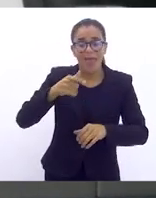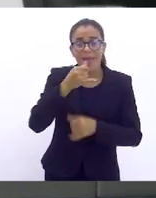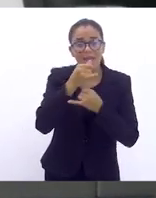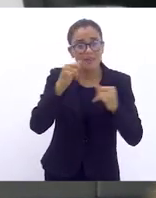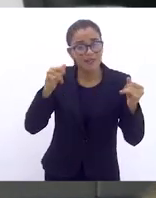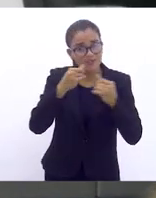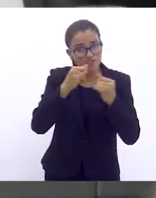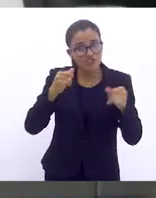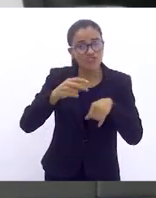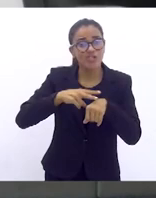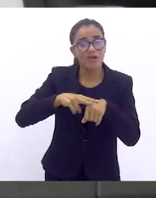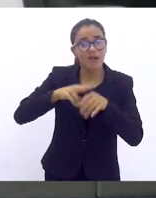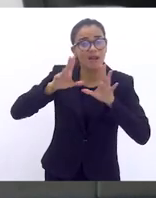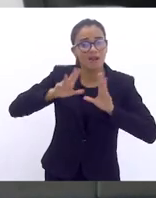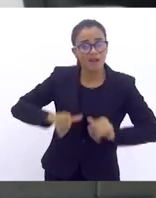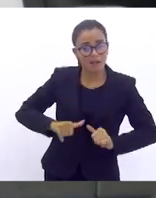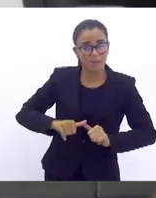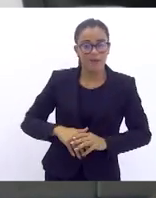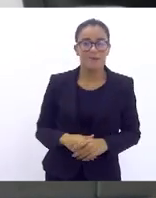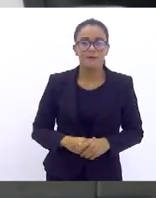mais fácil